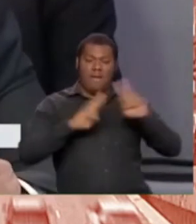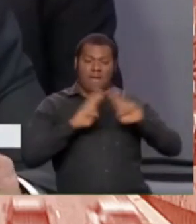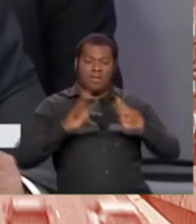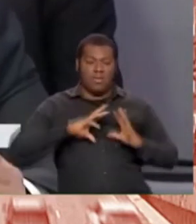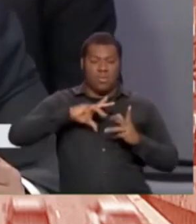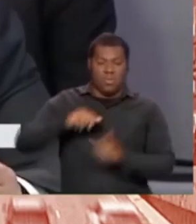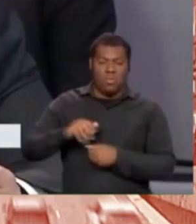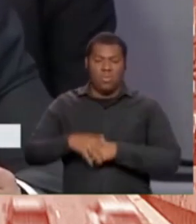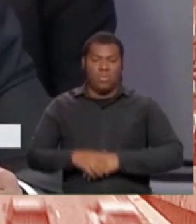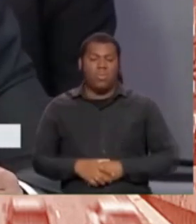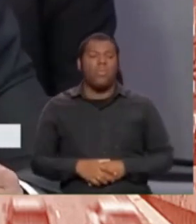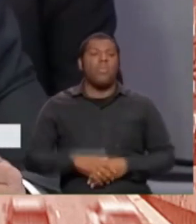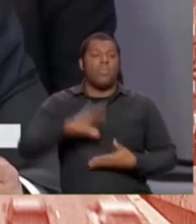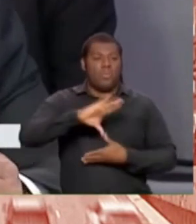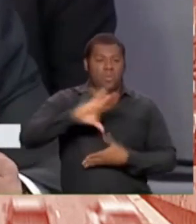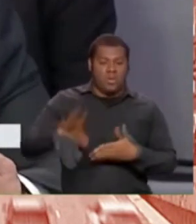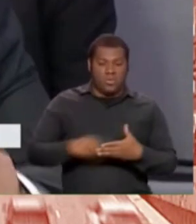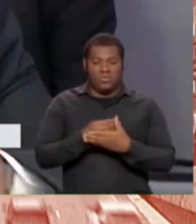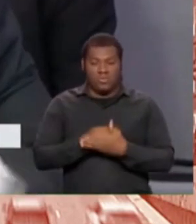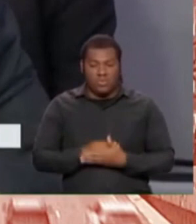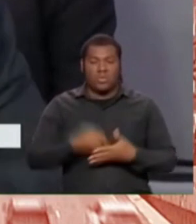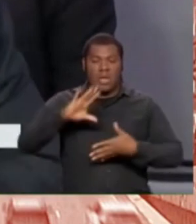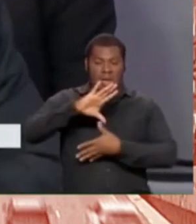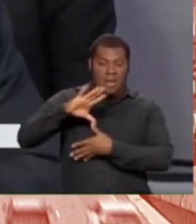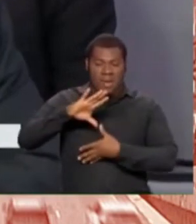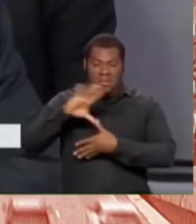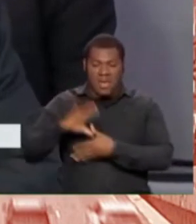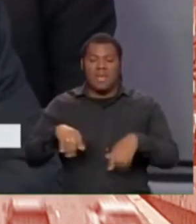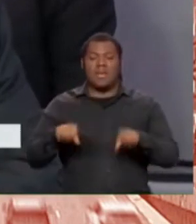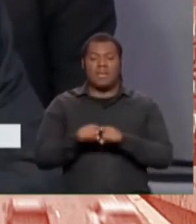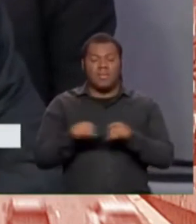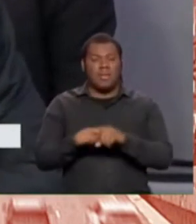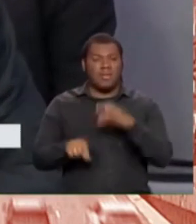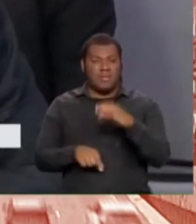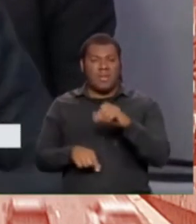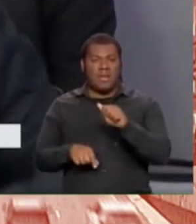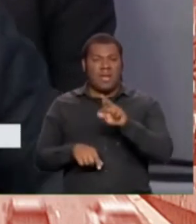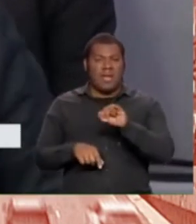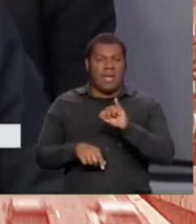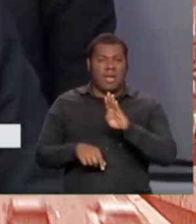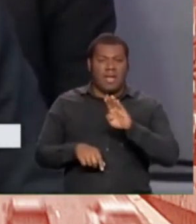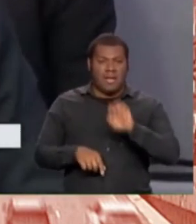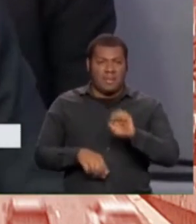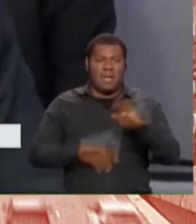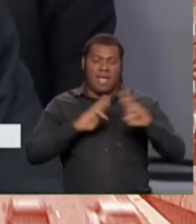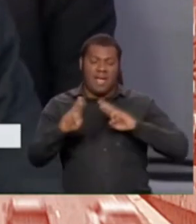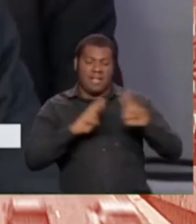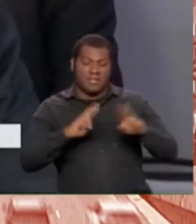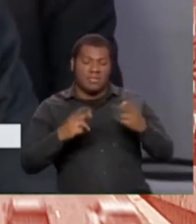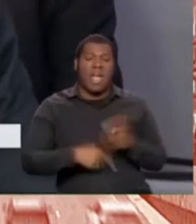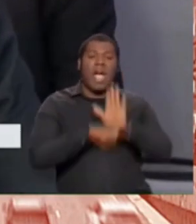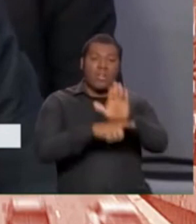brasileira, a indústria dos outros países, que atende a essas demandas das compras governamentais, pode